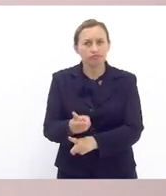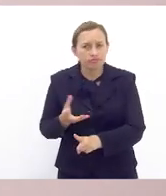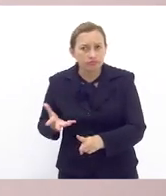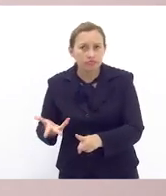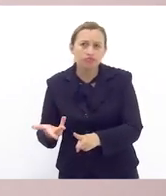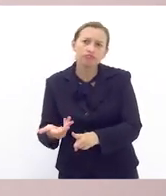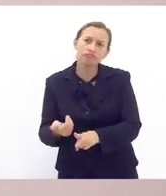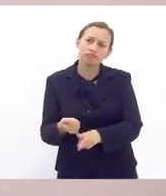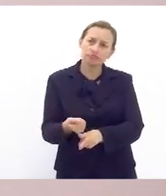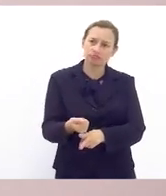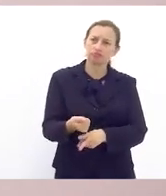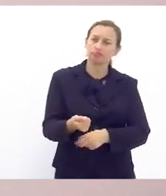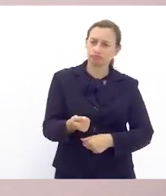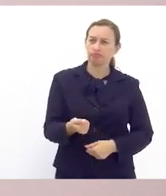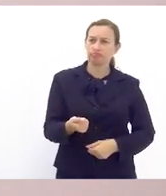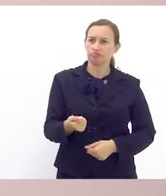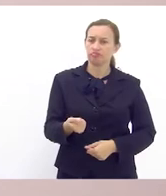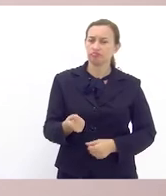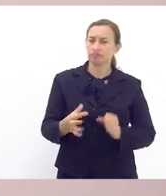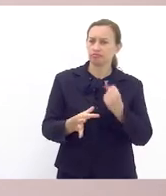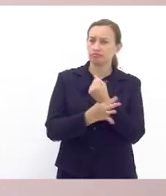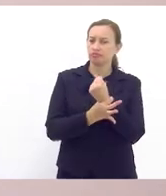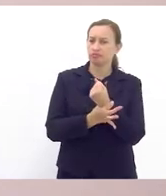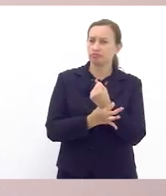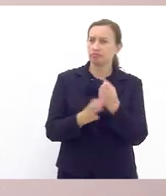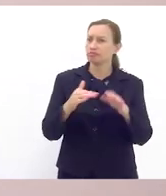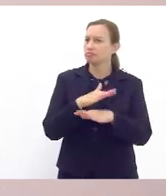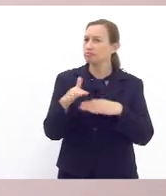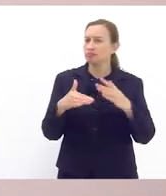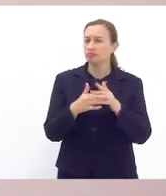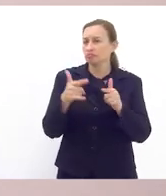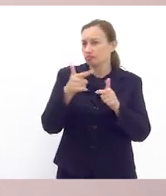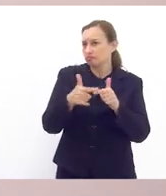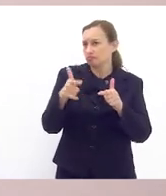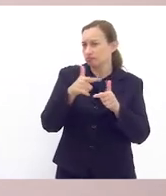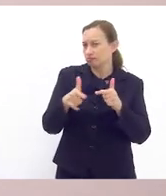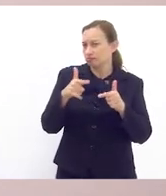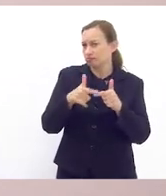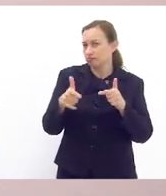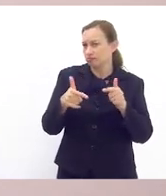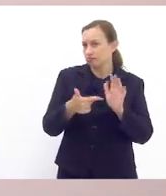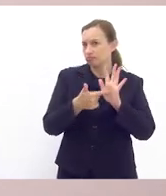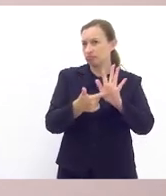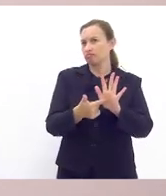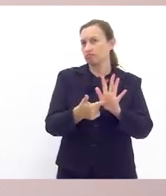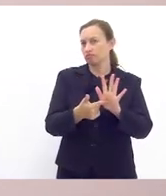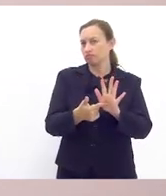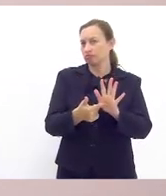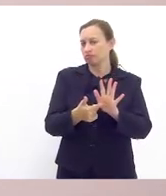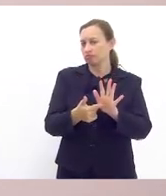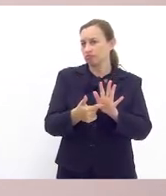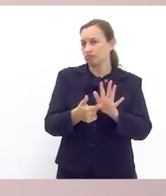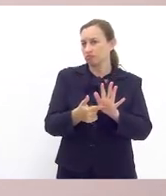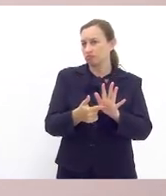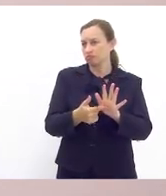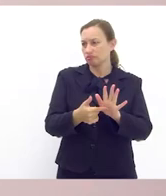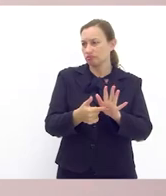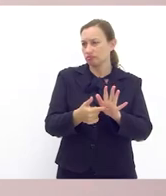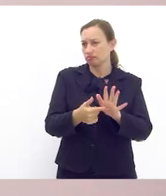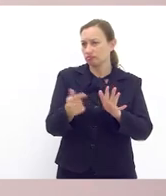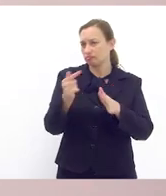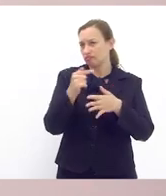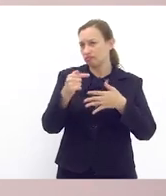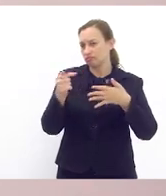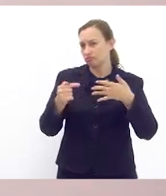ele tem que ser eficaz e seguro todos os problemas que foram apontados aqui se enquadram perfeitamente